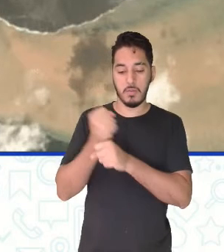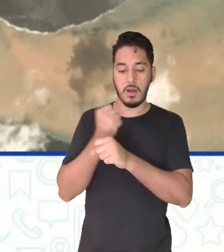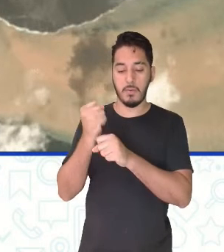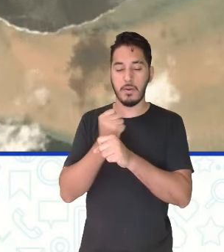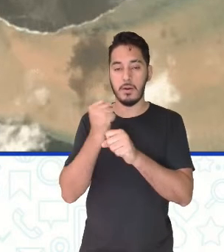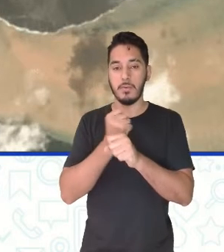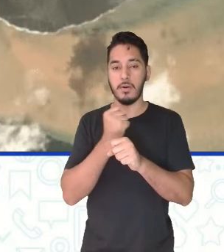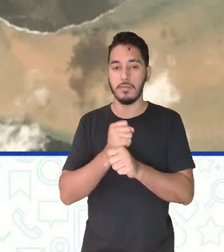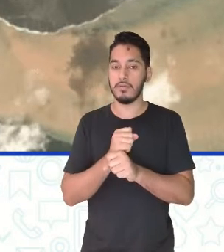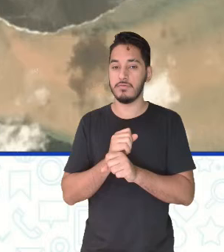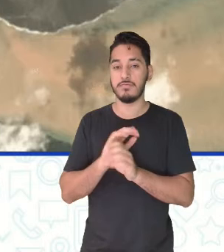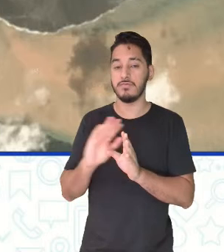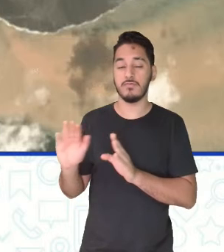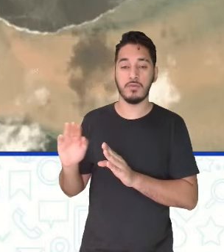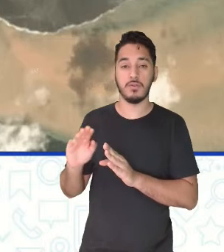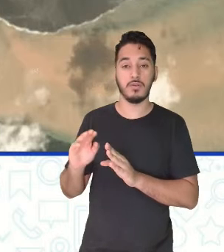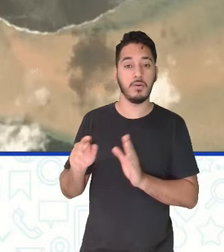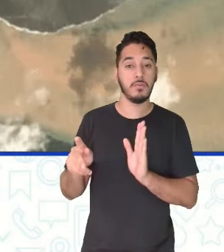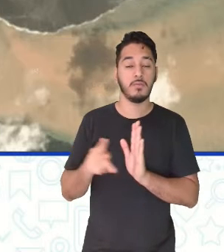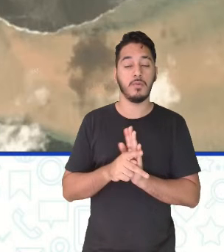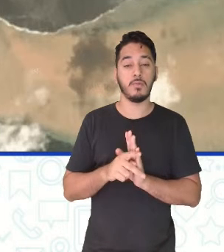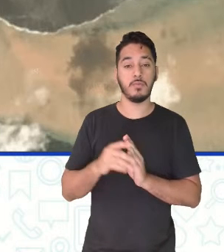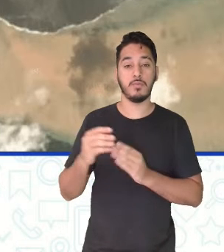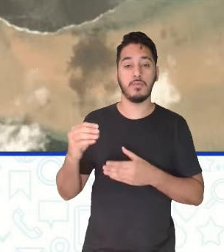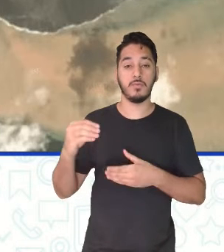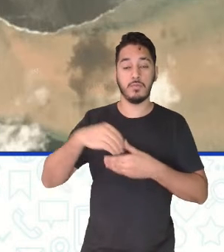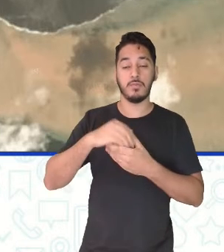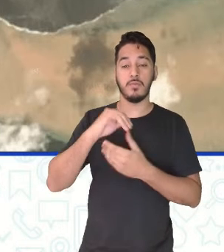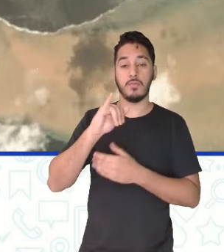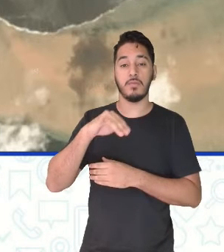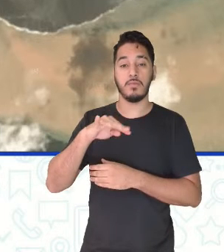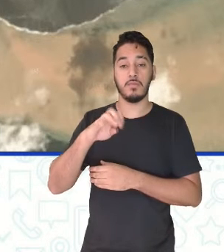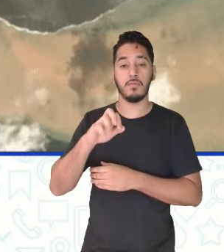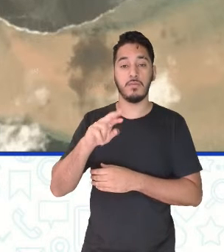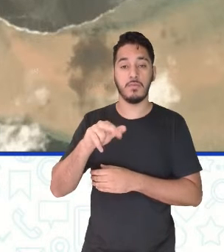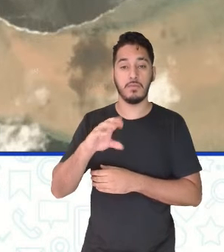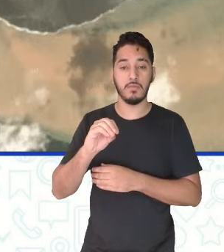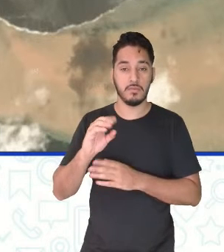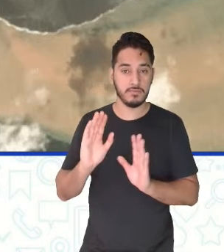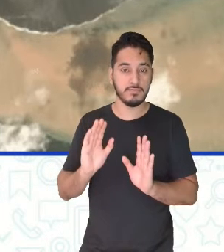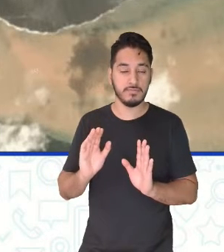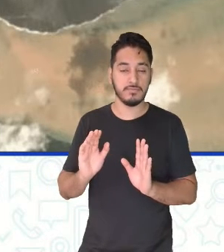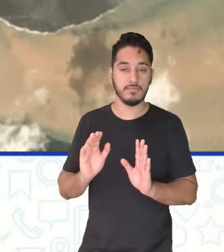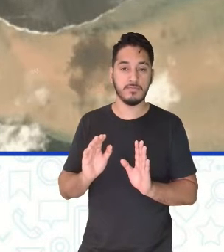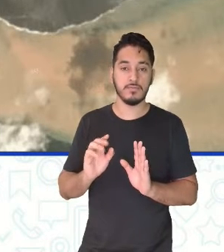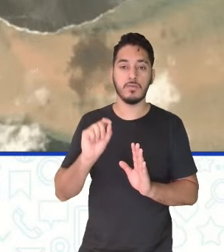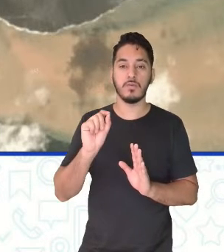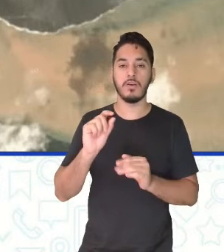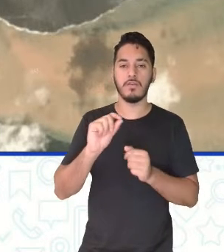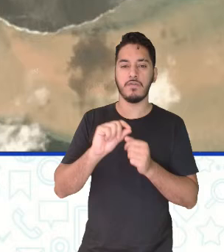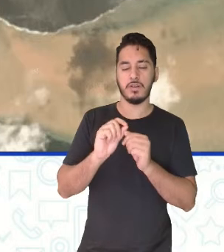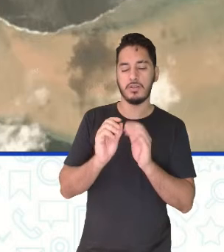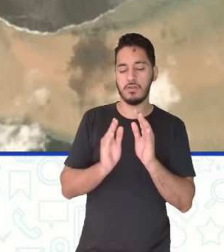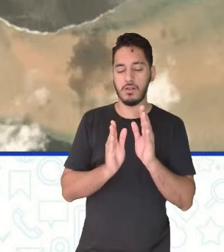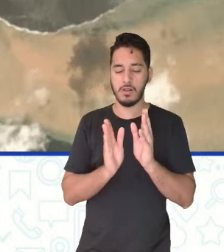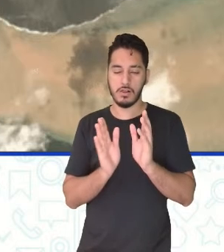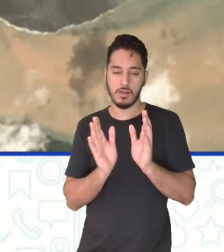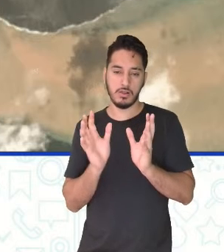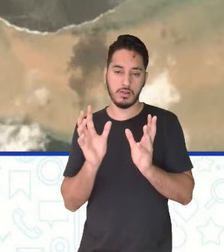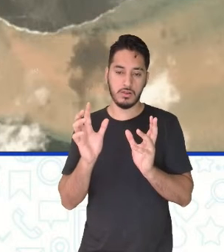de interno, que já já vocês vão ver o que são esses agentes internos, moldando